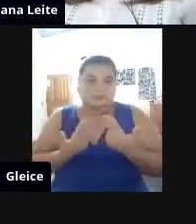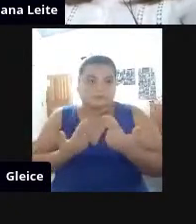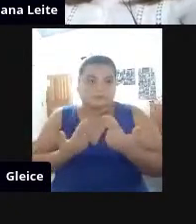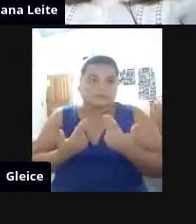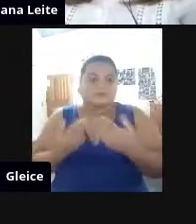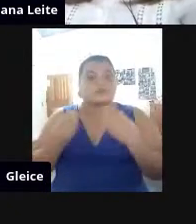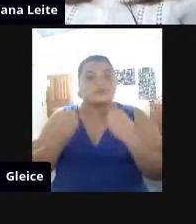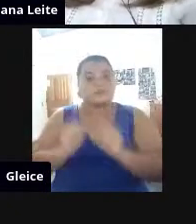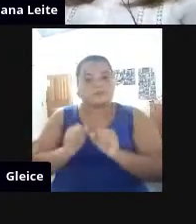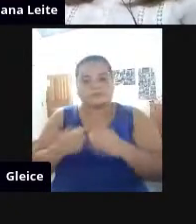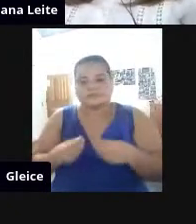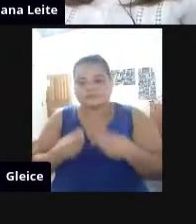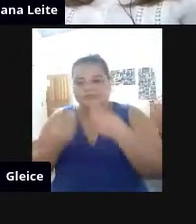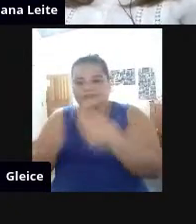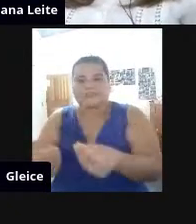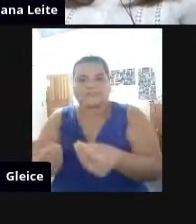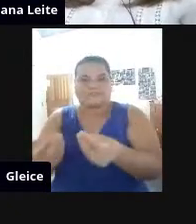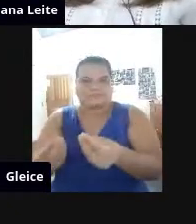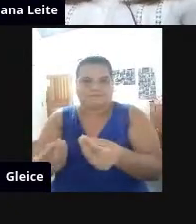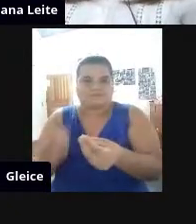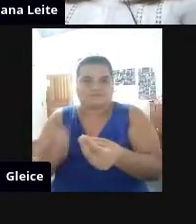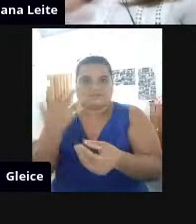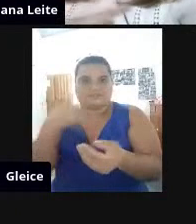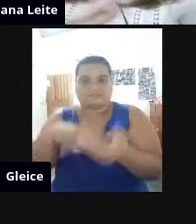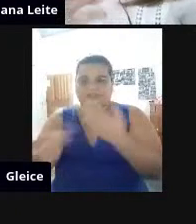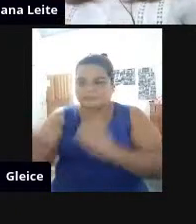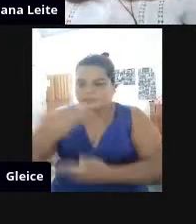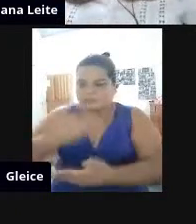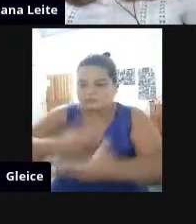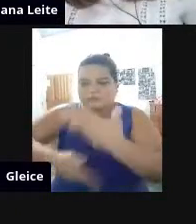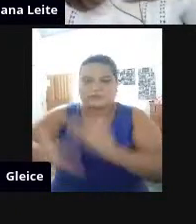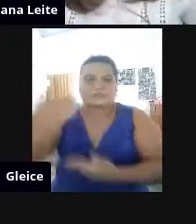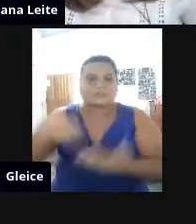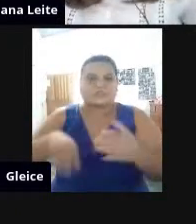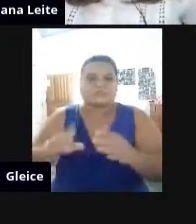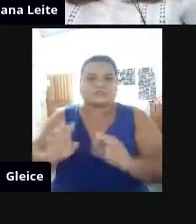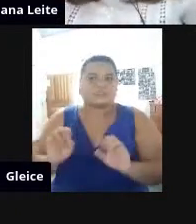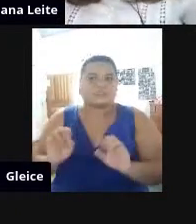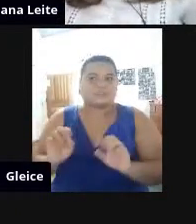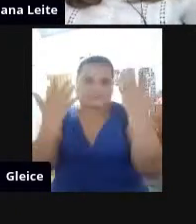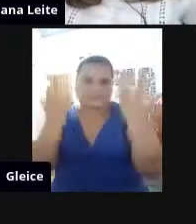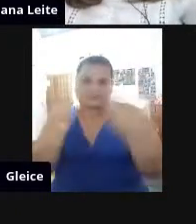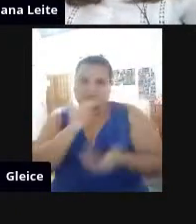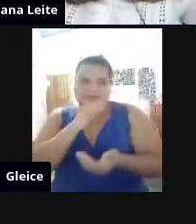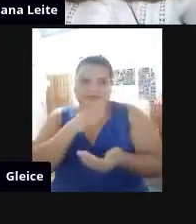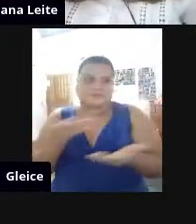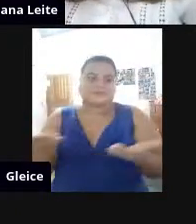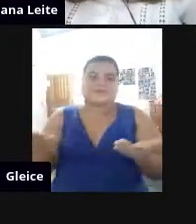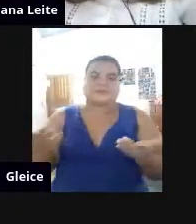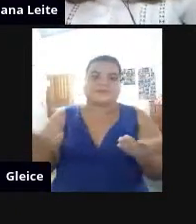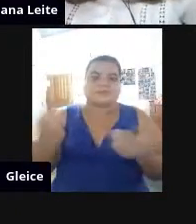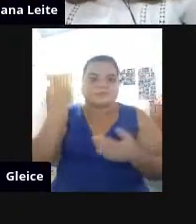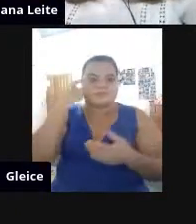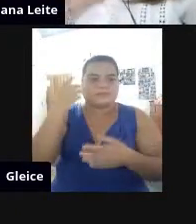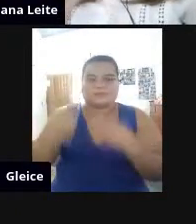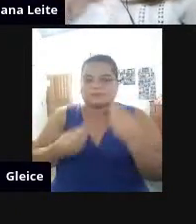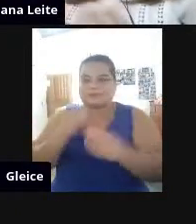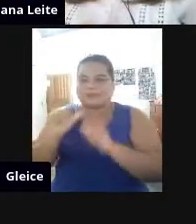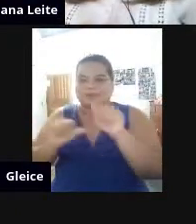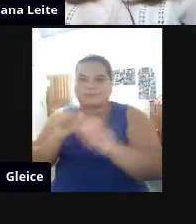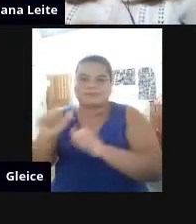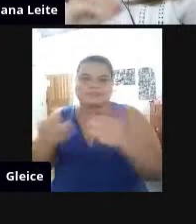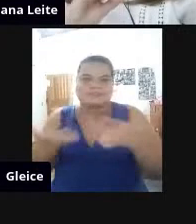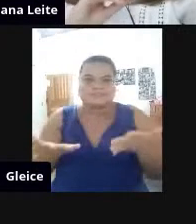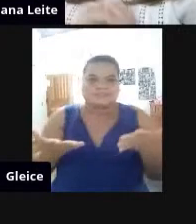e essa criança também poder consumir e socializar, né? Então, a gente pensa aí um pouco em modificar isso, não achar que a